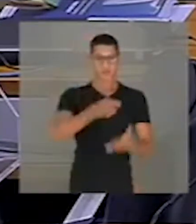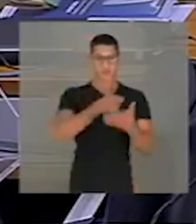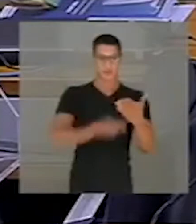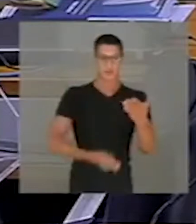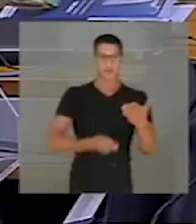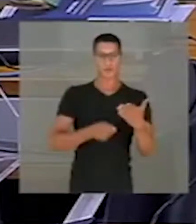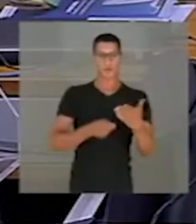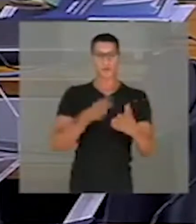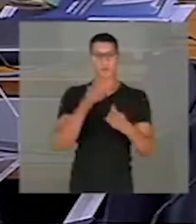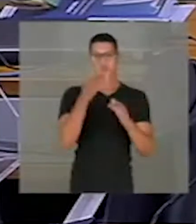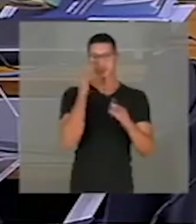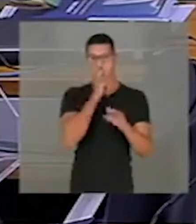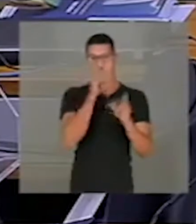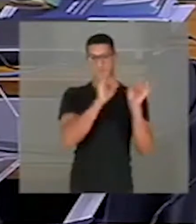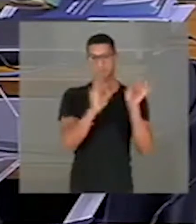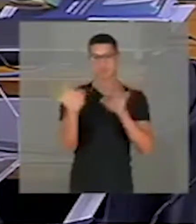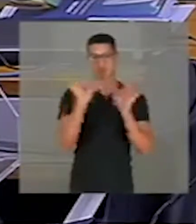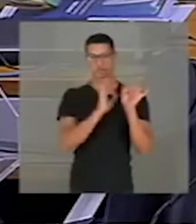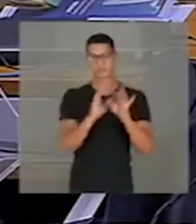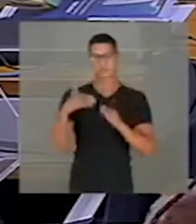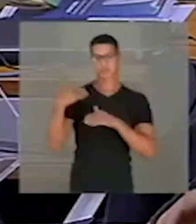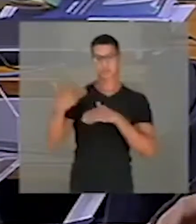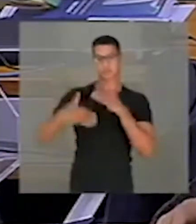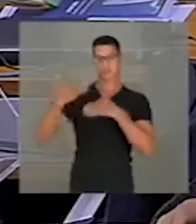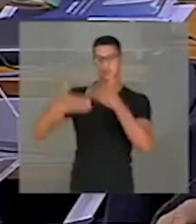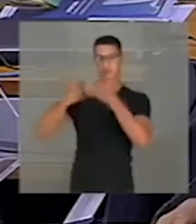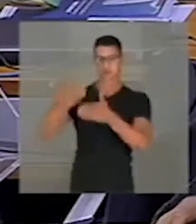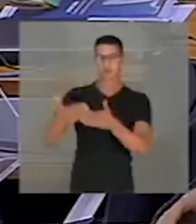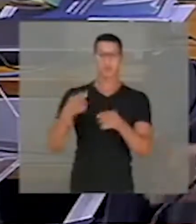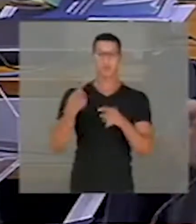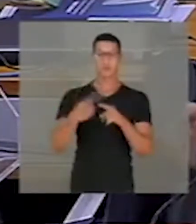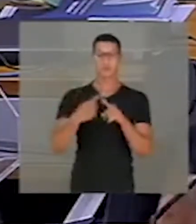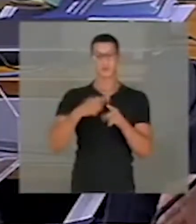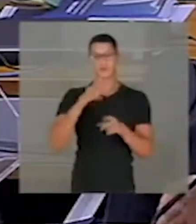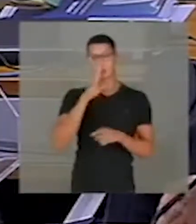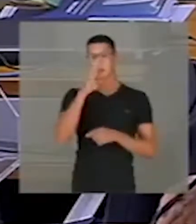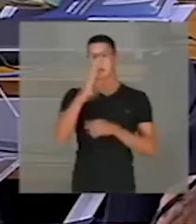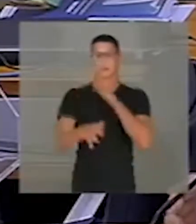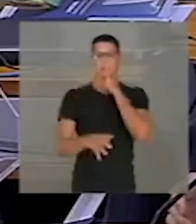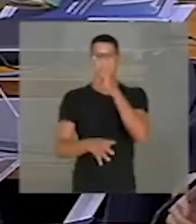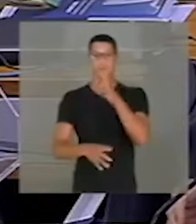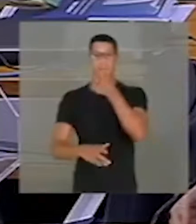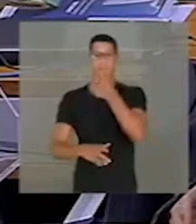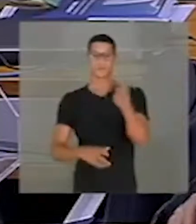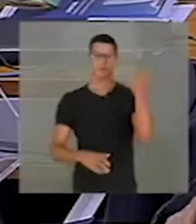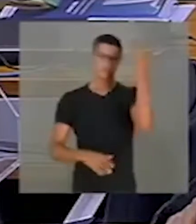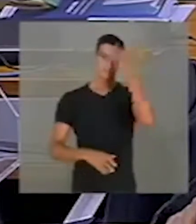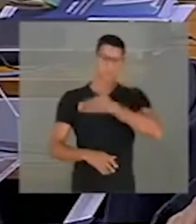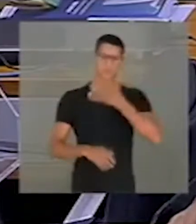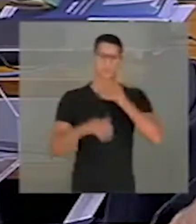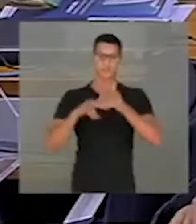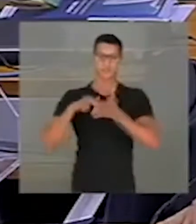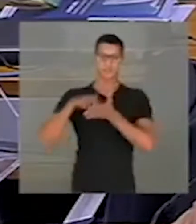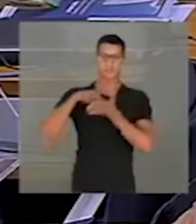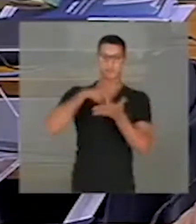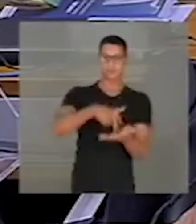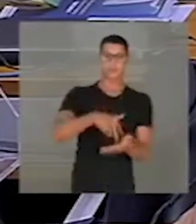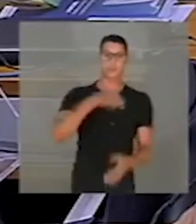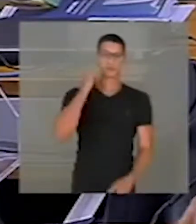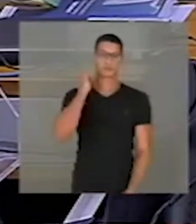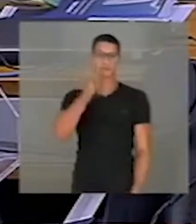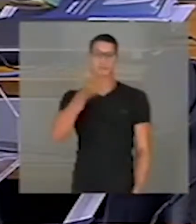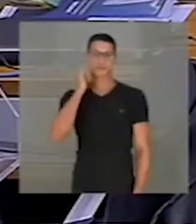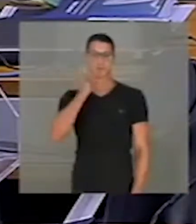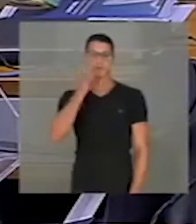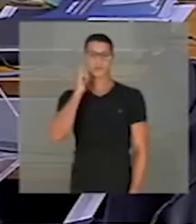um grande fake news processual, porque acusa sem provas e se ancora numa narrativa